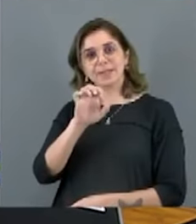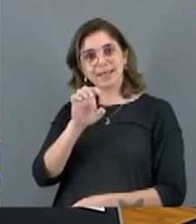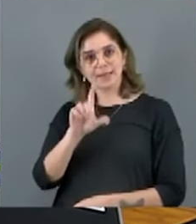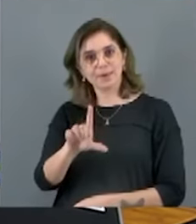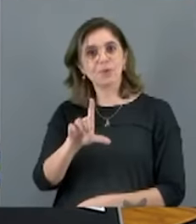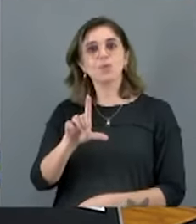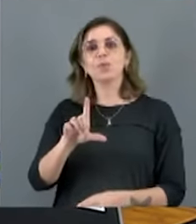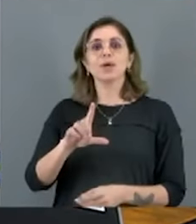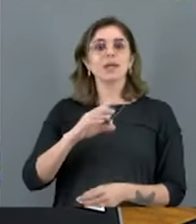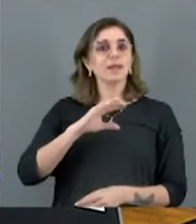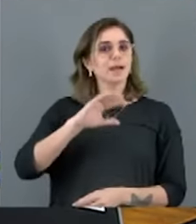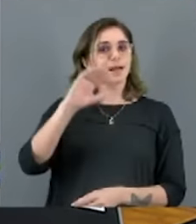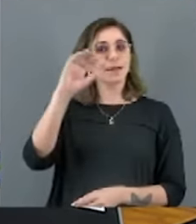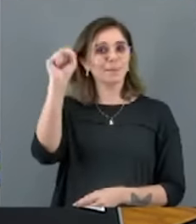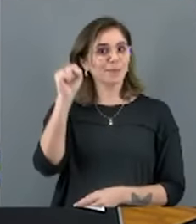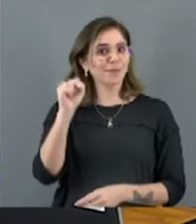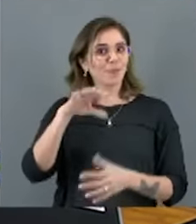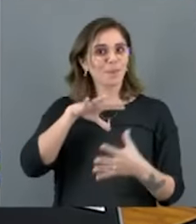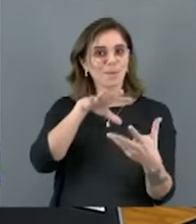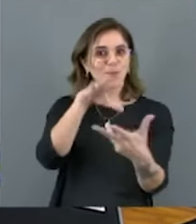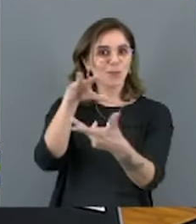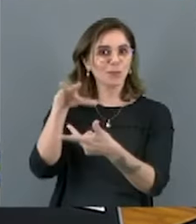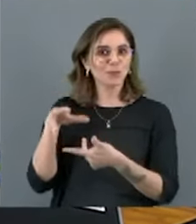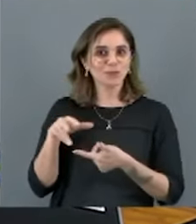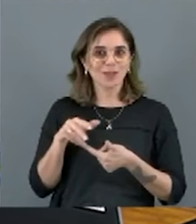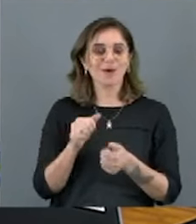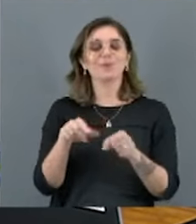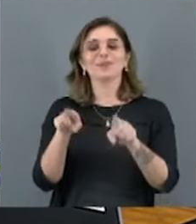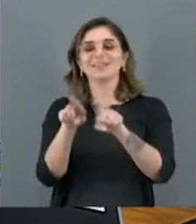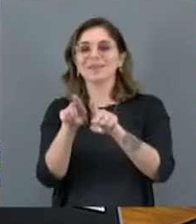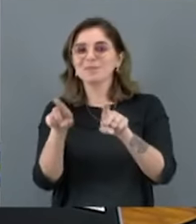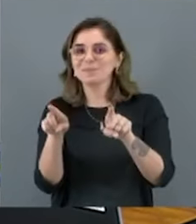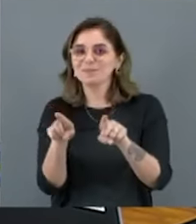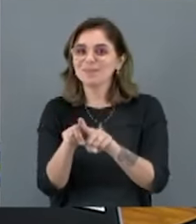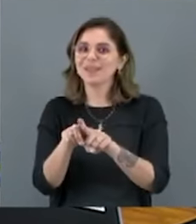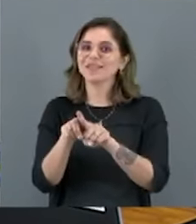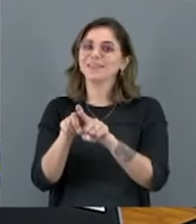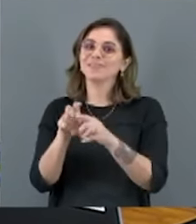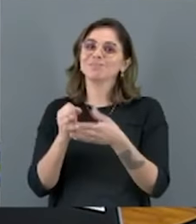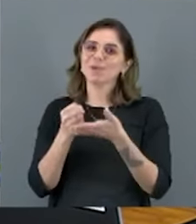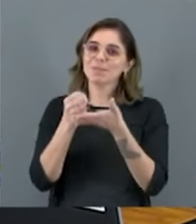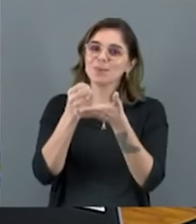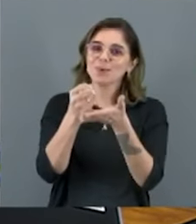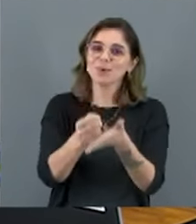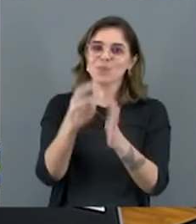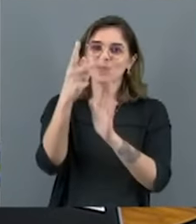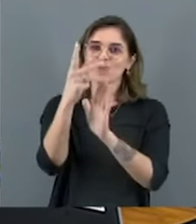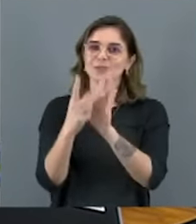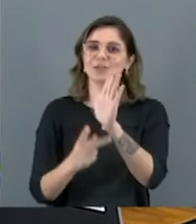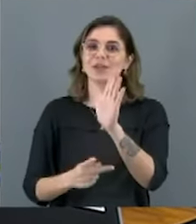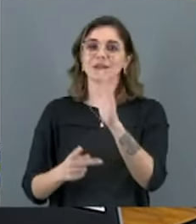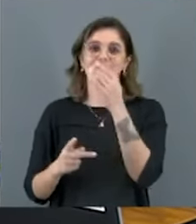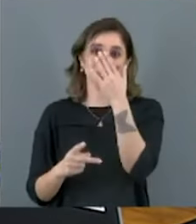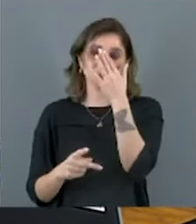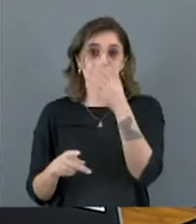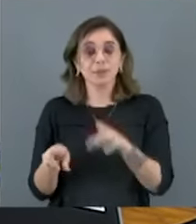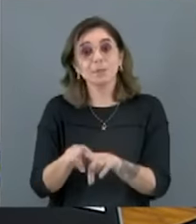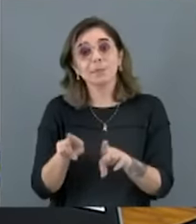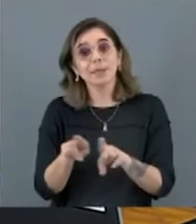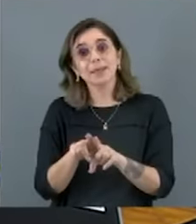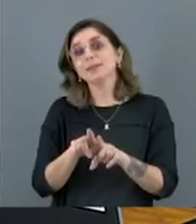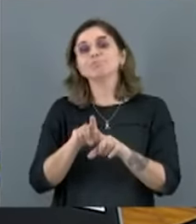mundial de Counter-Strike, que também contribuiu para esse projeto, incentivou o andamento desse projeto. Também os veículos de imprensa